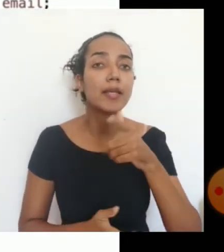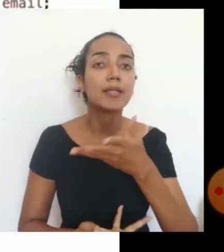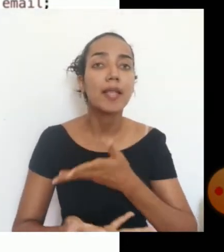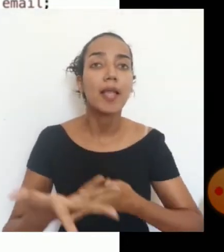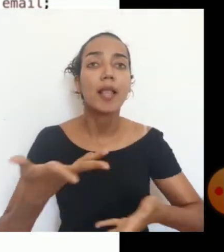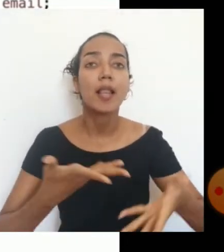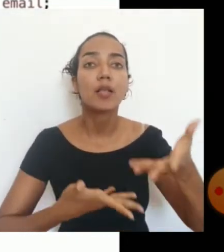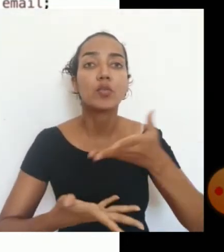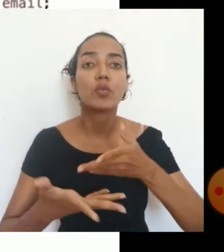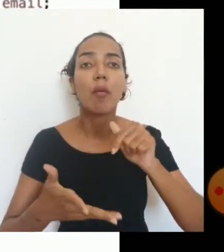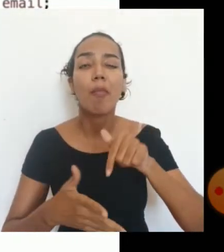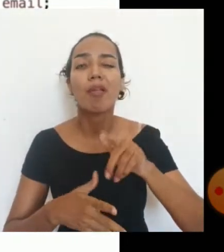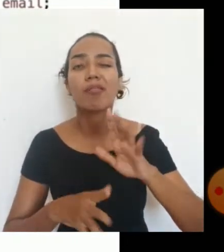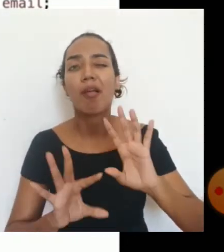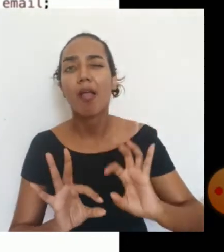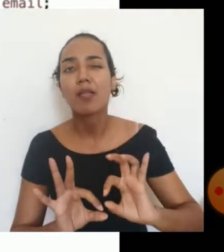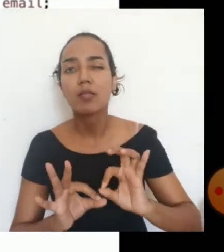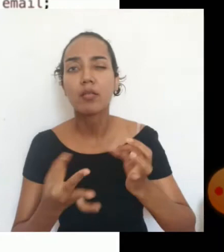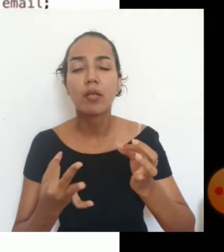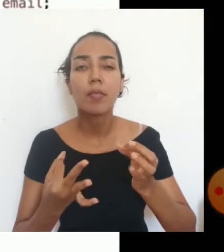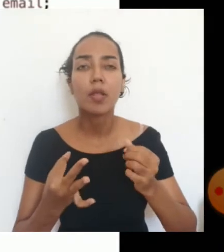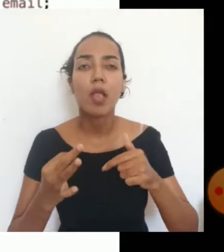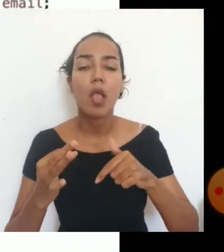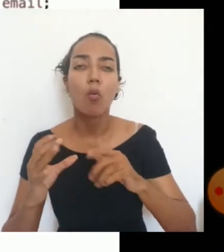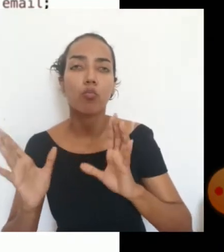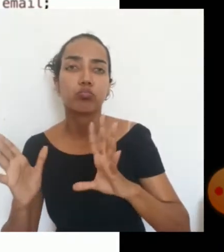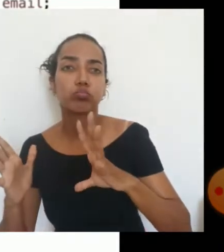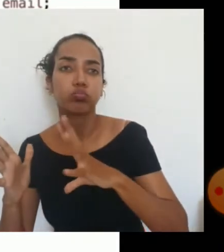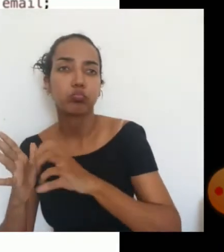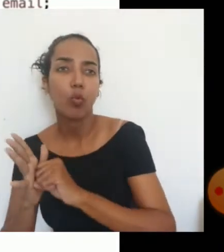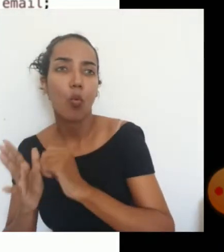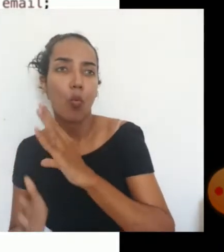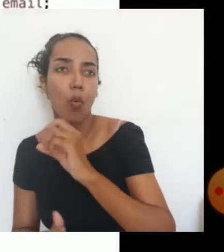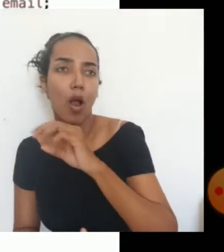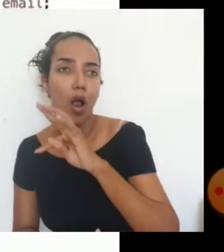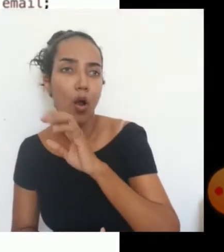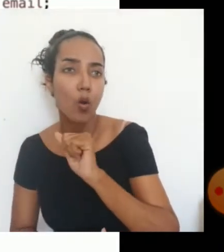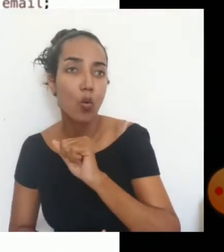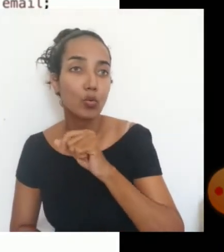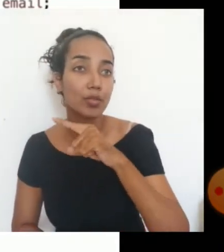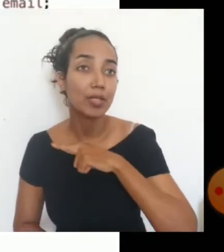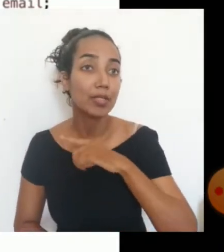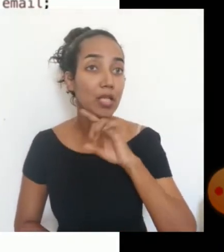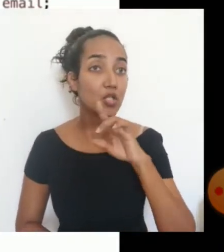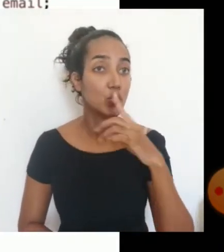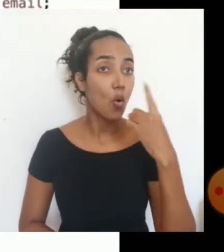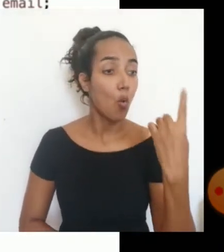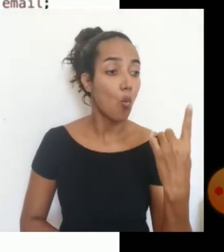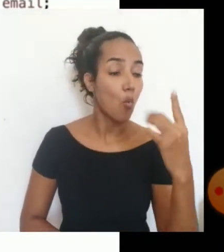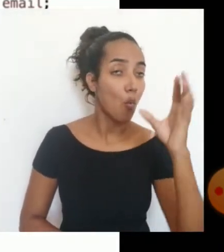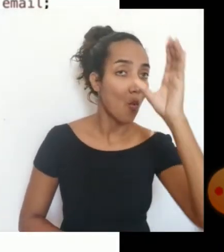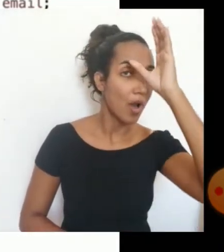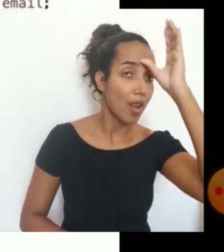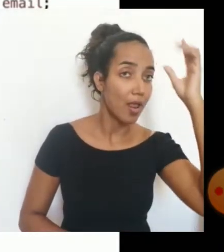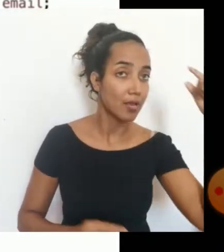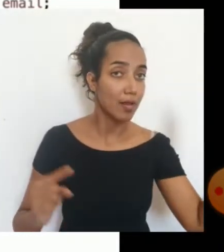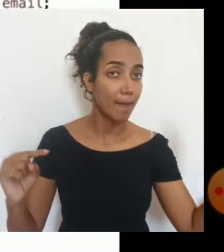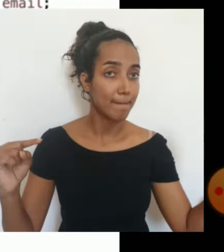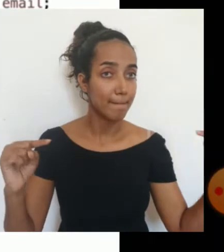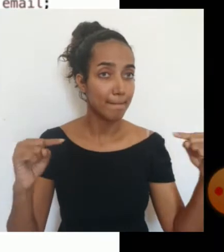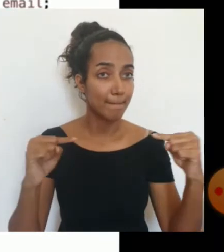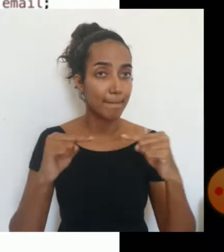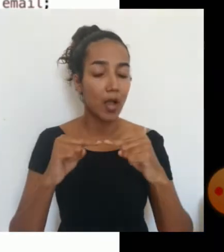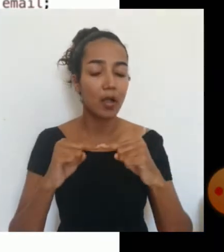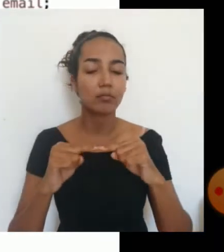ou seja, uma conta possui apenas um cliente, o mais fácil de ser feito aqui, e o mais